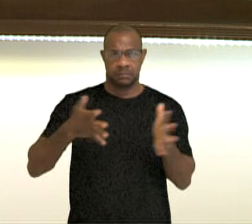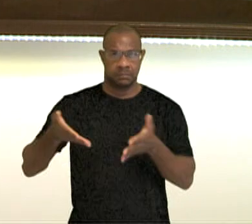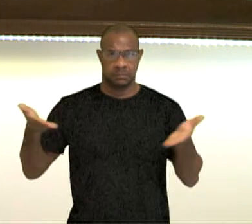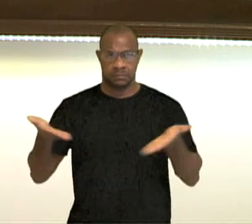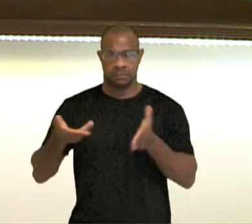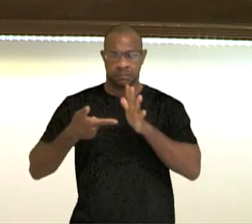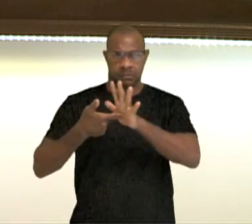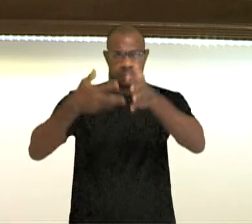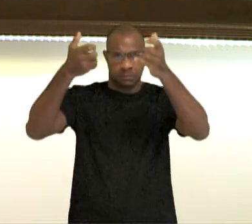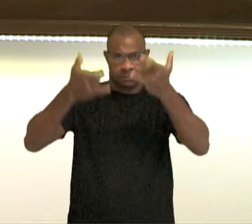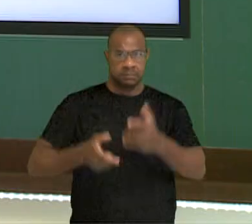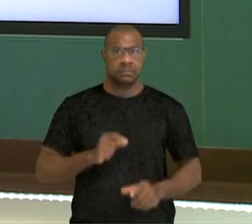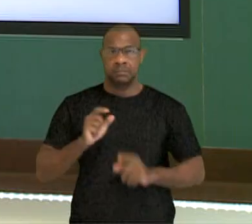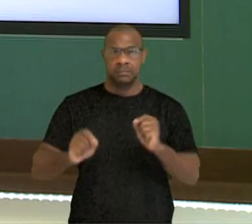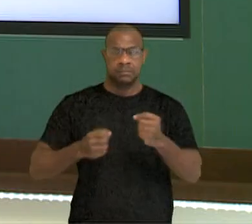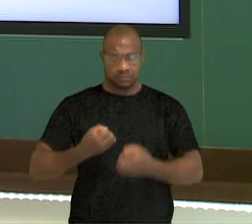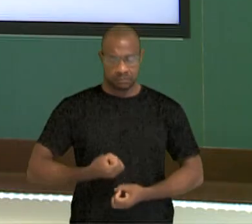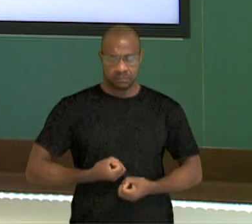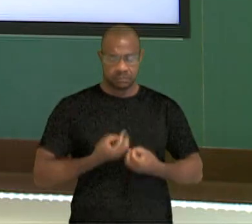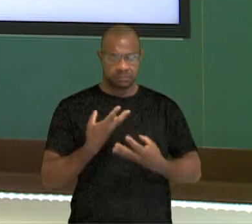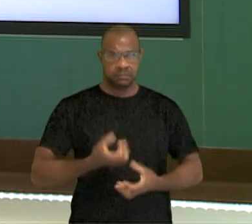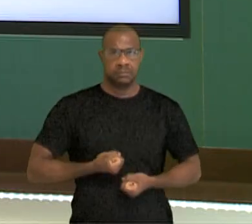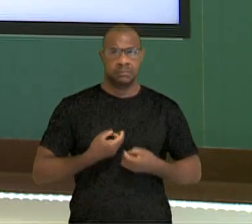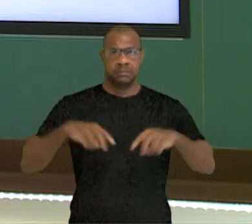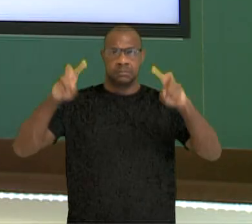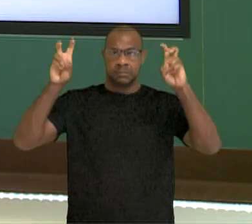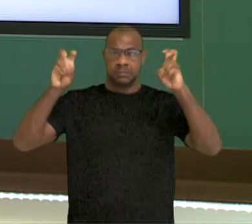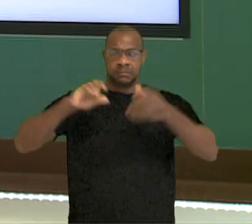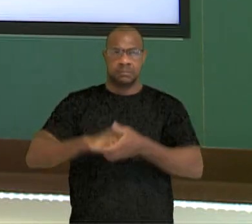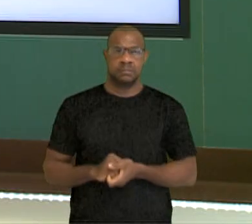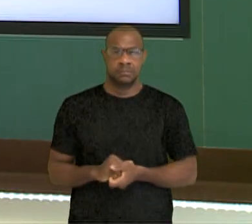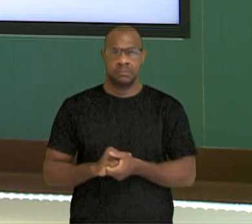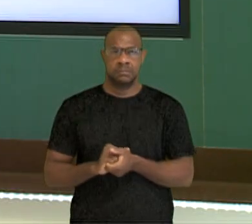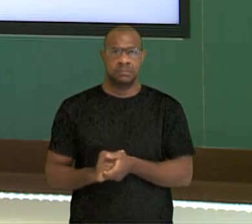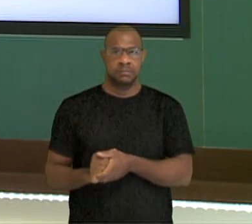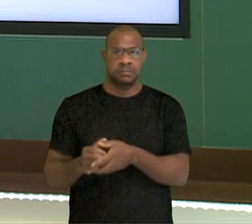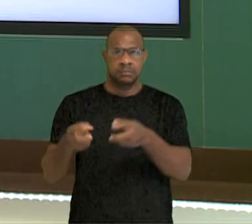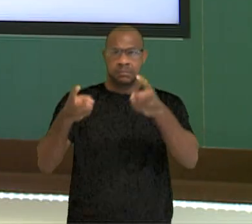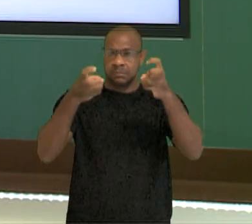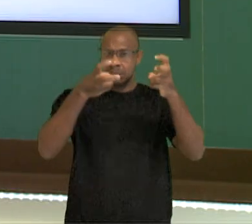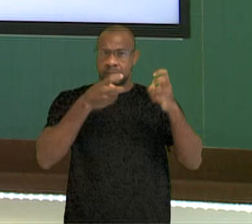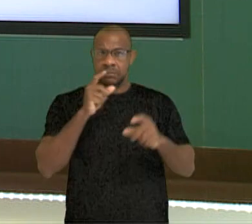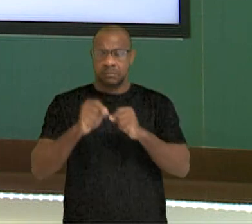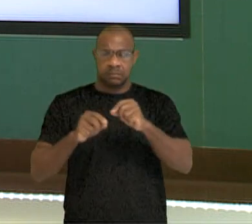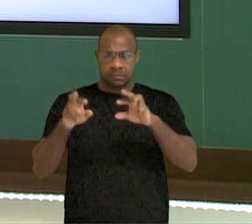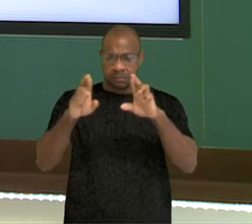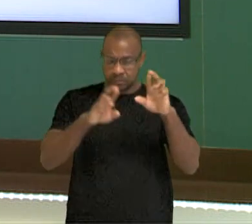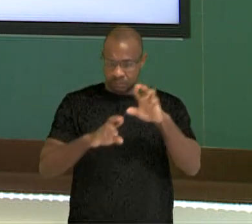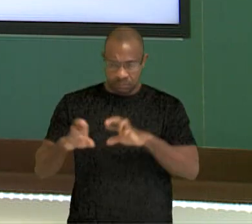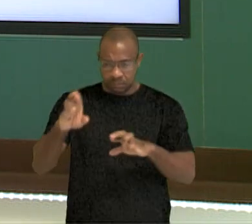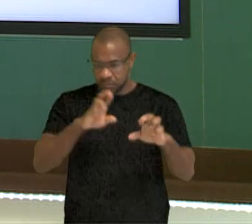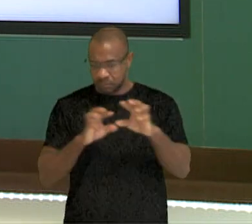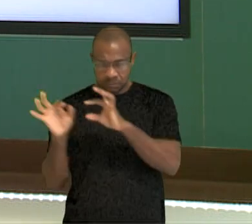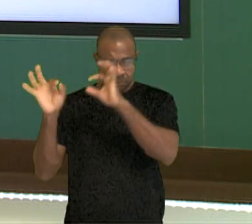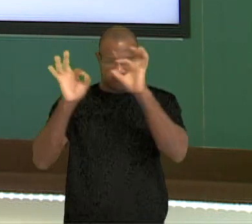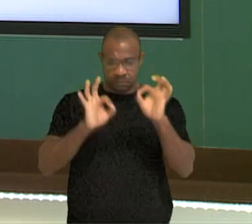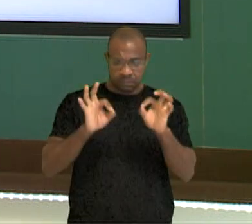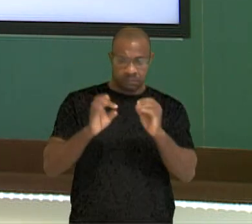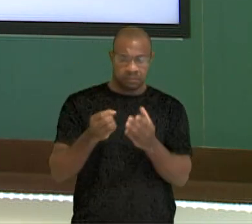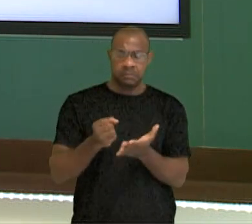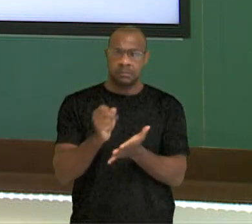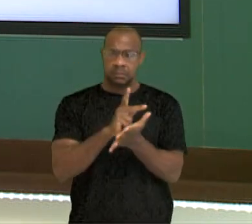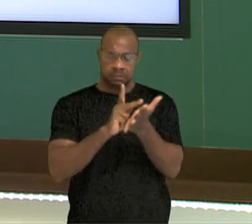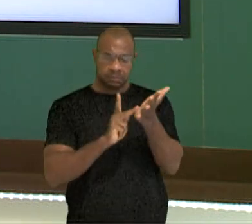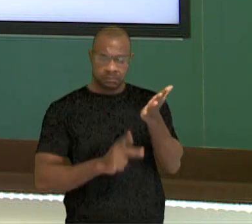sobre poesia, né? A gente vai ler e analisar alguns poemas do Fernando Pessoa e da Florbela Espanca, um